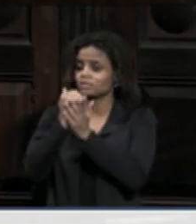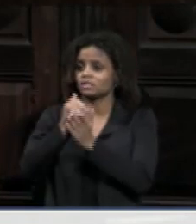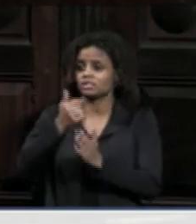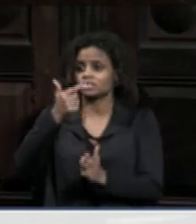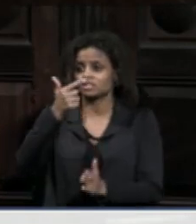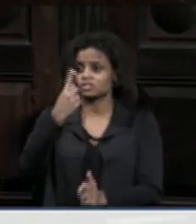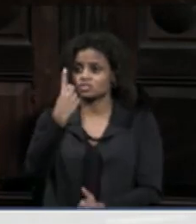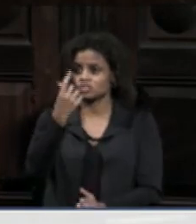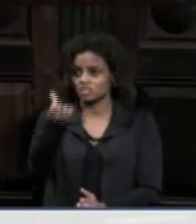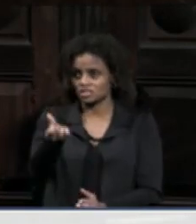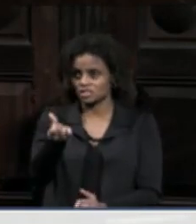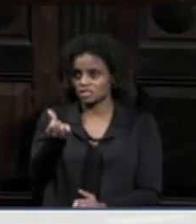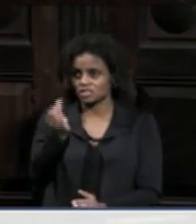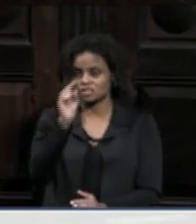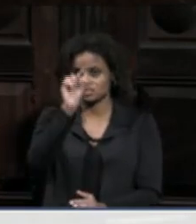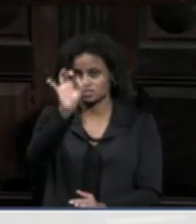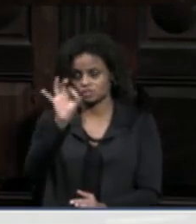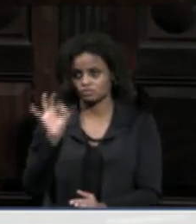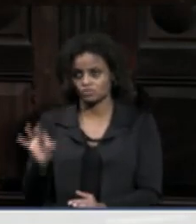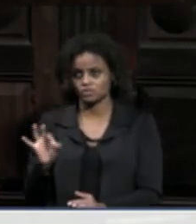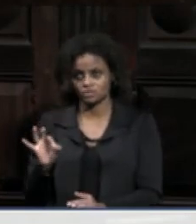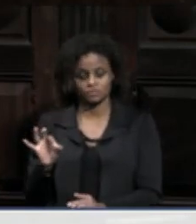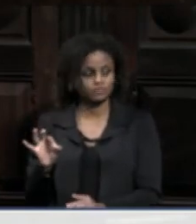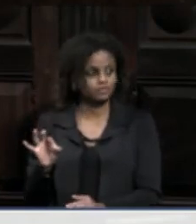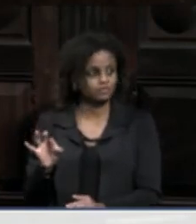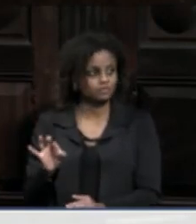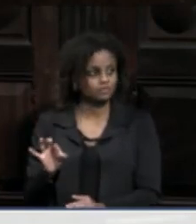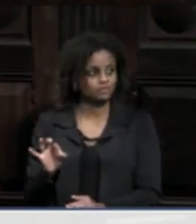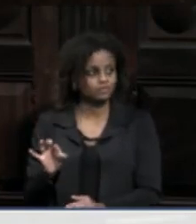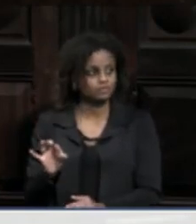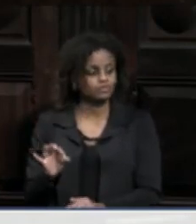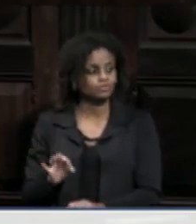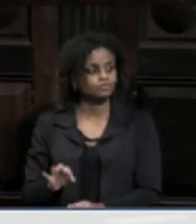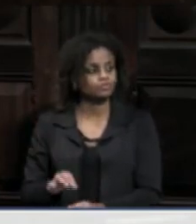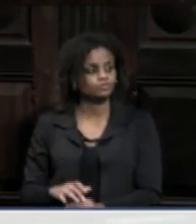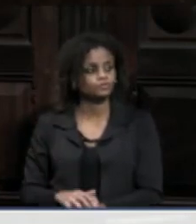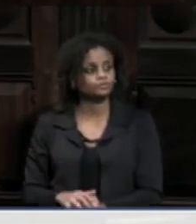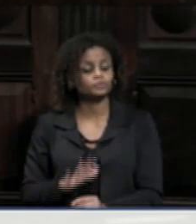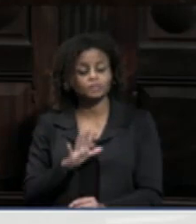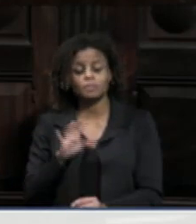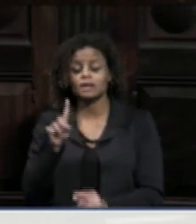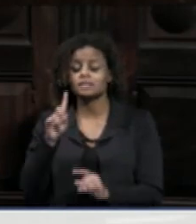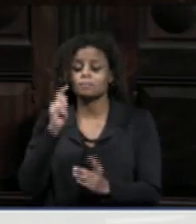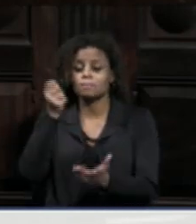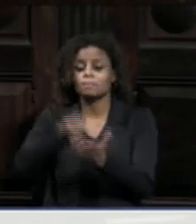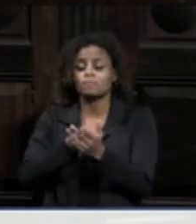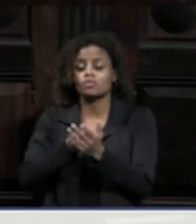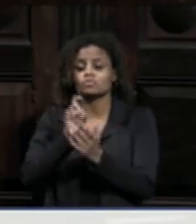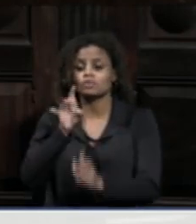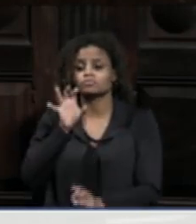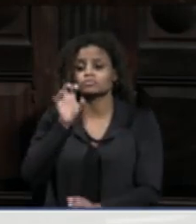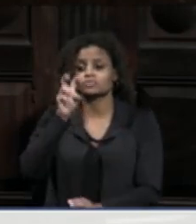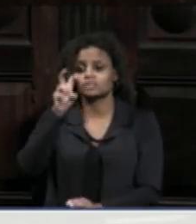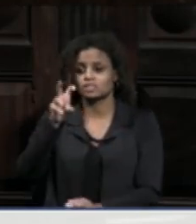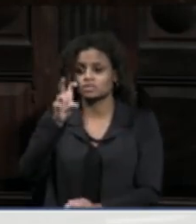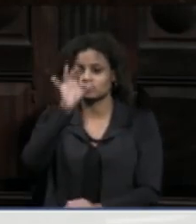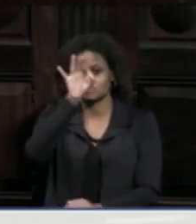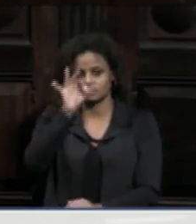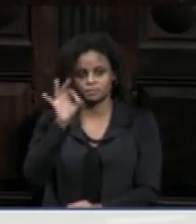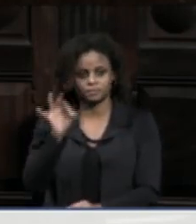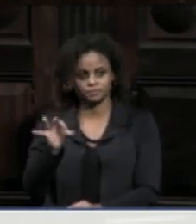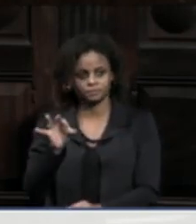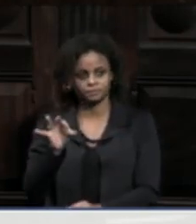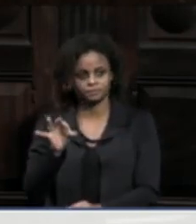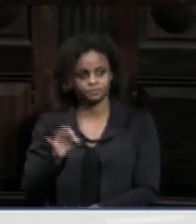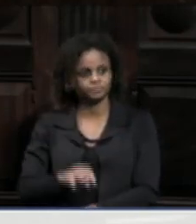pontos percentuais e a reposição foi de apenas 5. Bom,